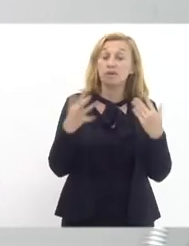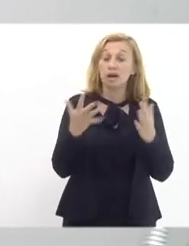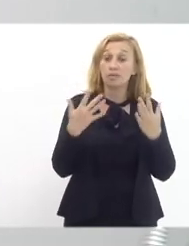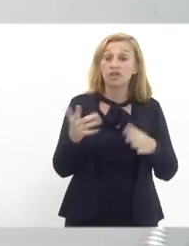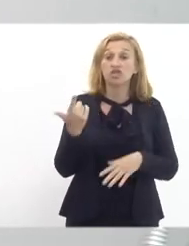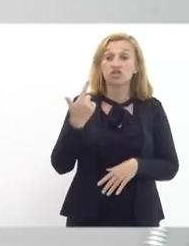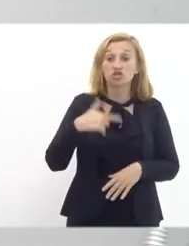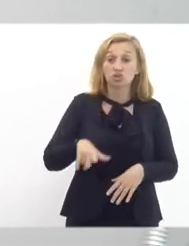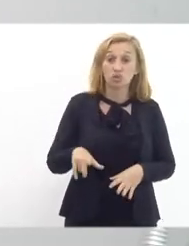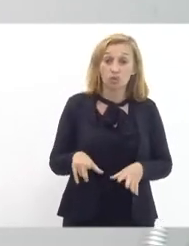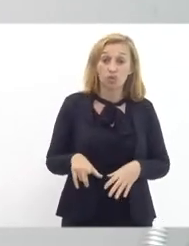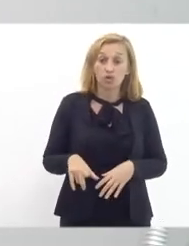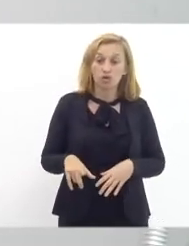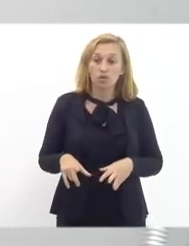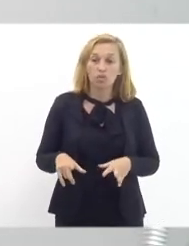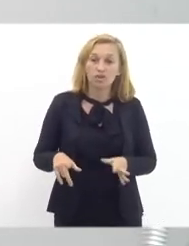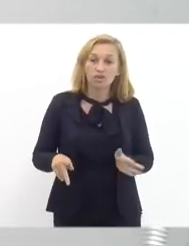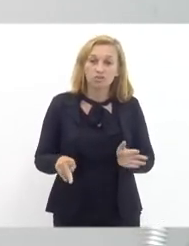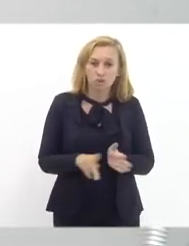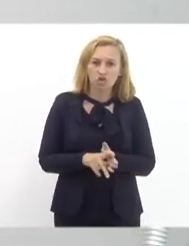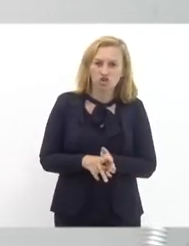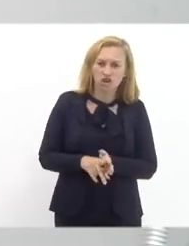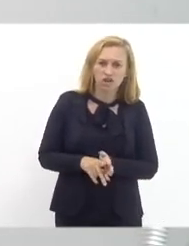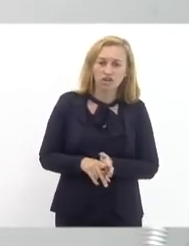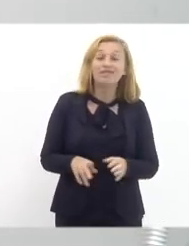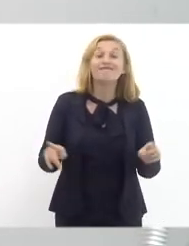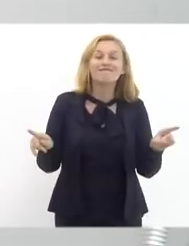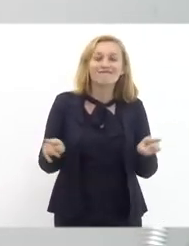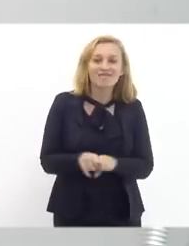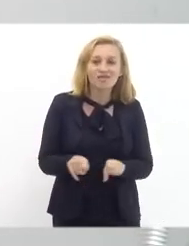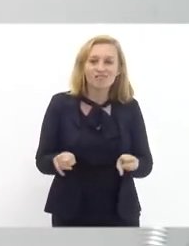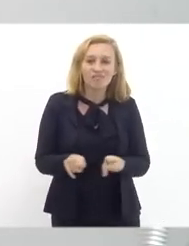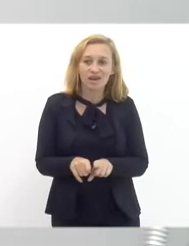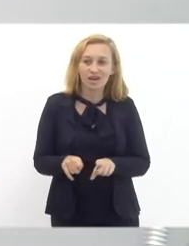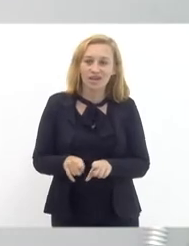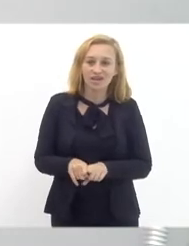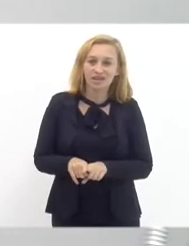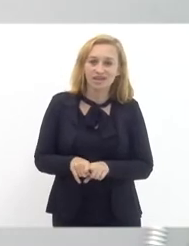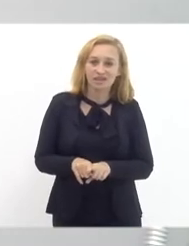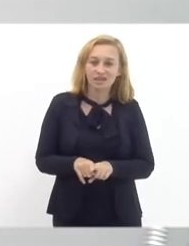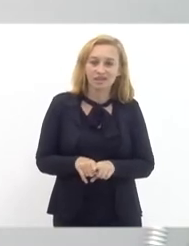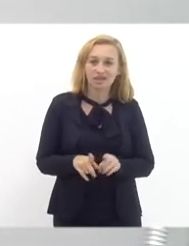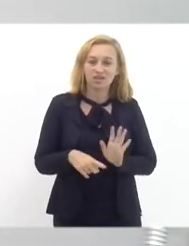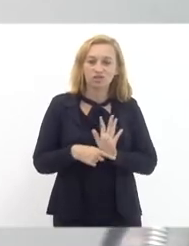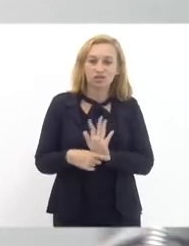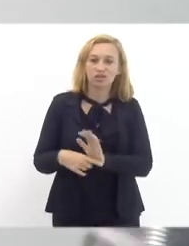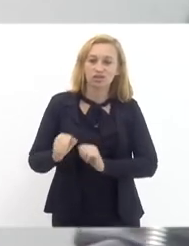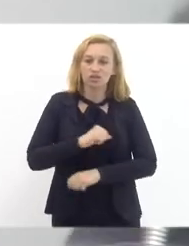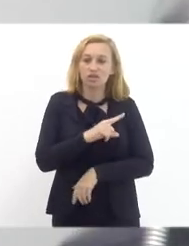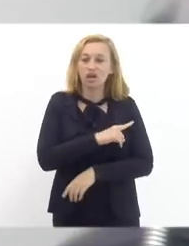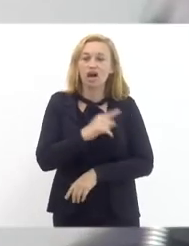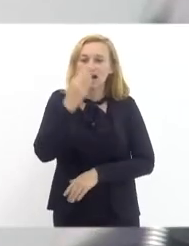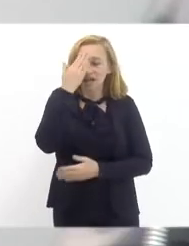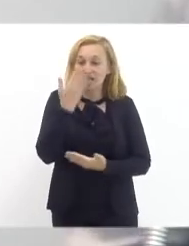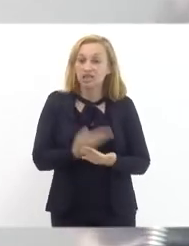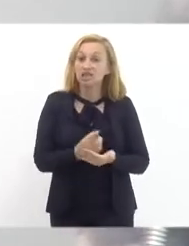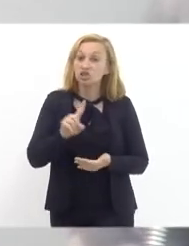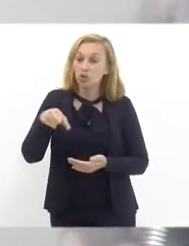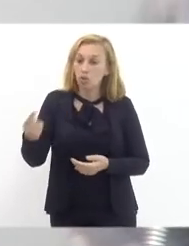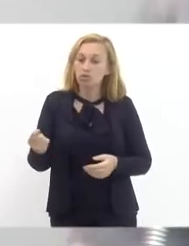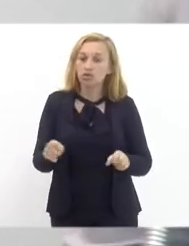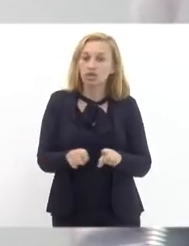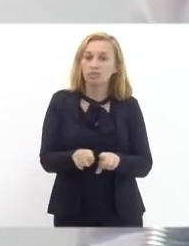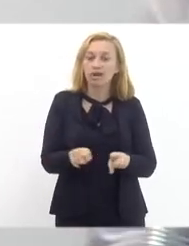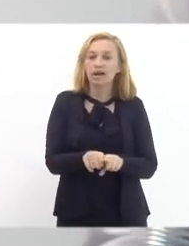uma vez por esse projeto, que também está colocando São Gonçalo, acredito que tenham outros também, para não ser leviano, mas está